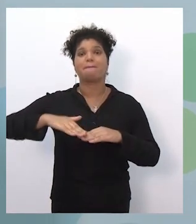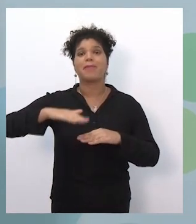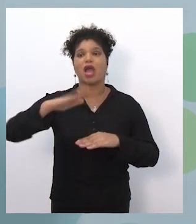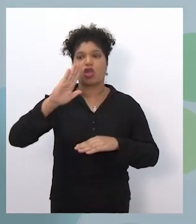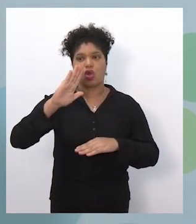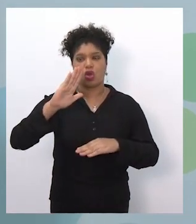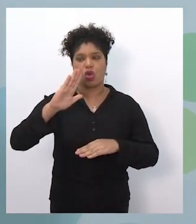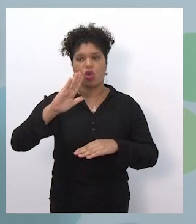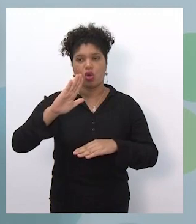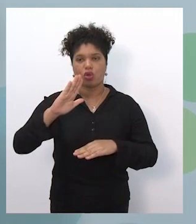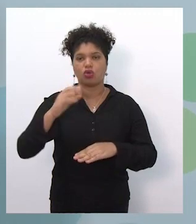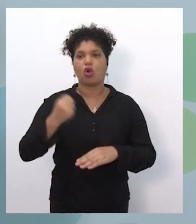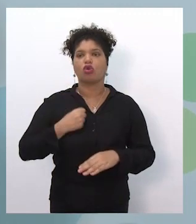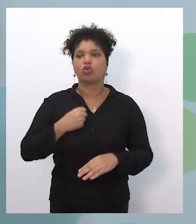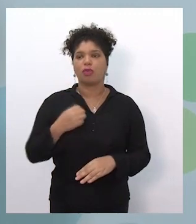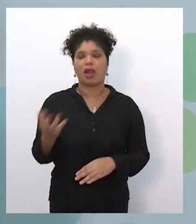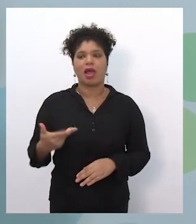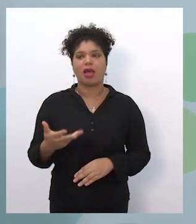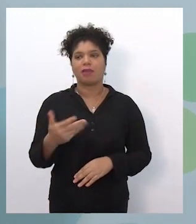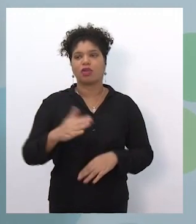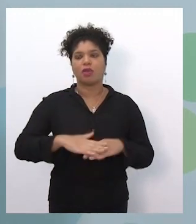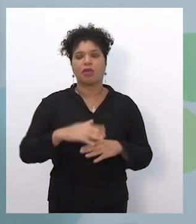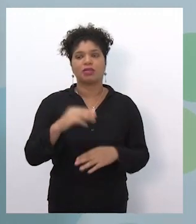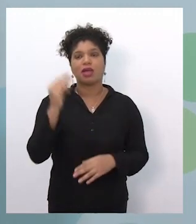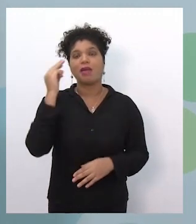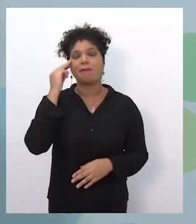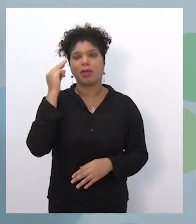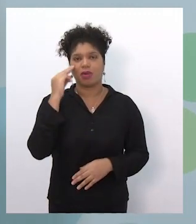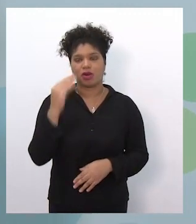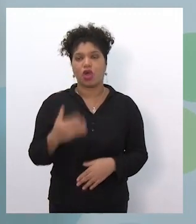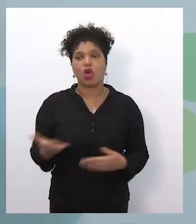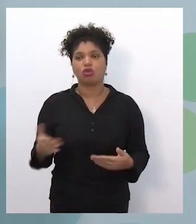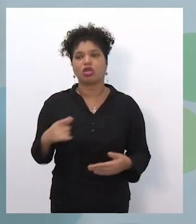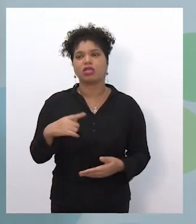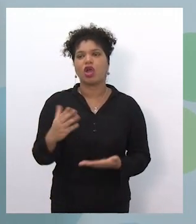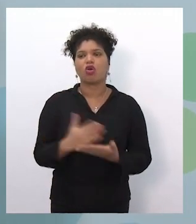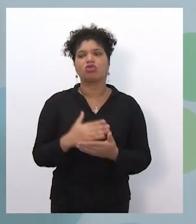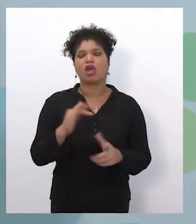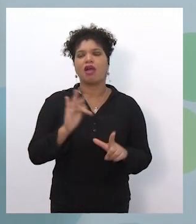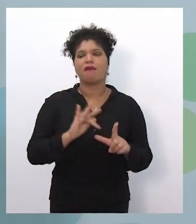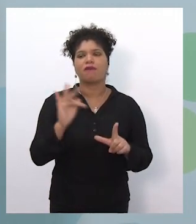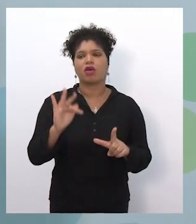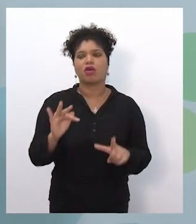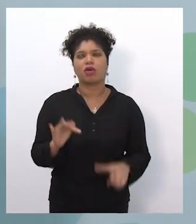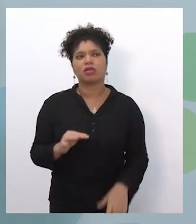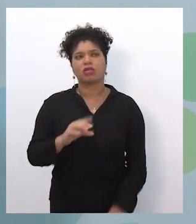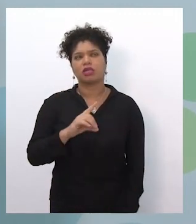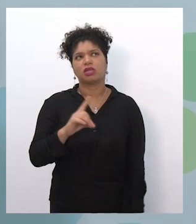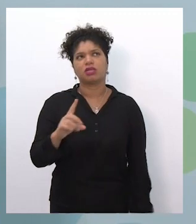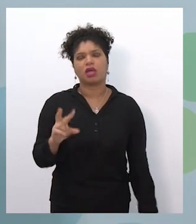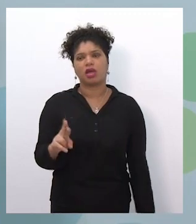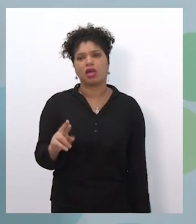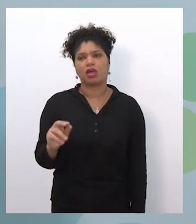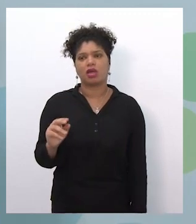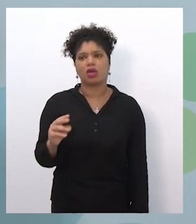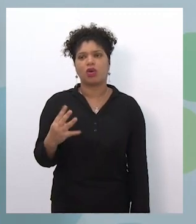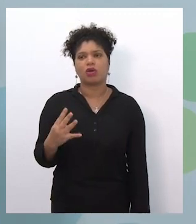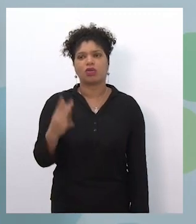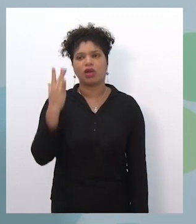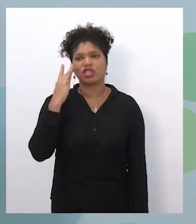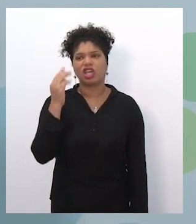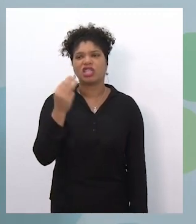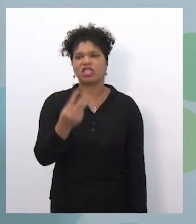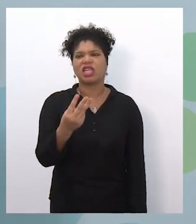ser mais rápida essa memória. Hoje, a gente tem frequência, né, Rodrigo, do DDR4, que chega a mais de